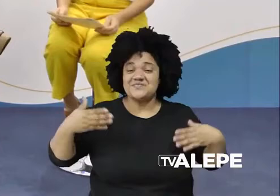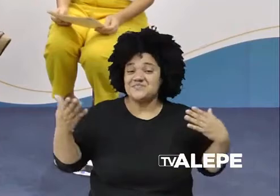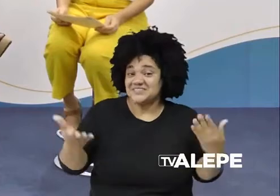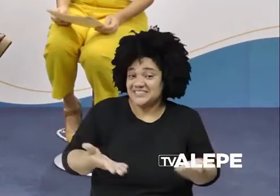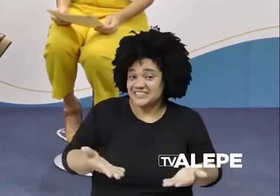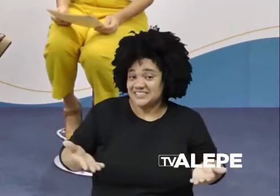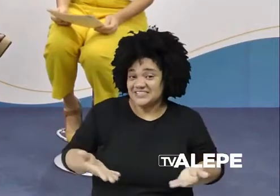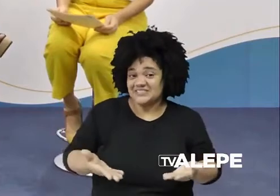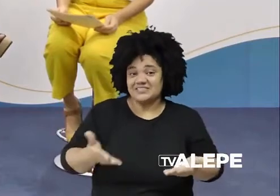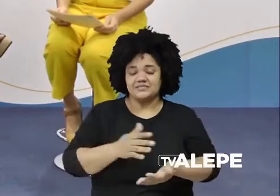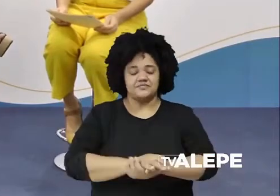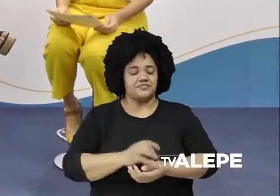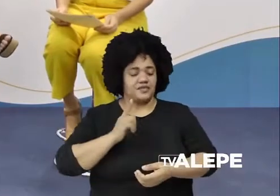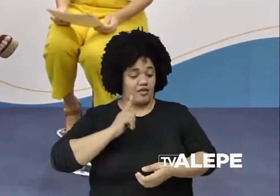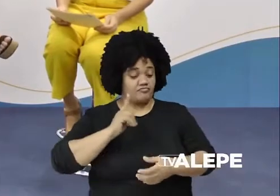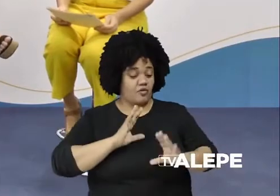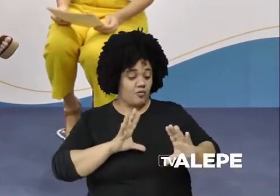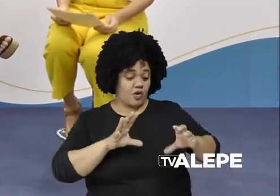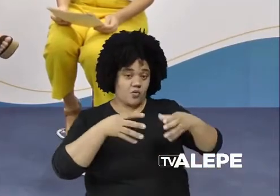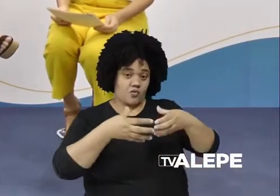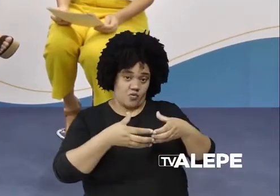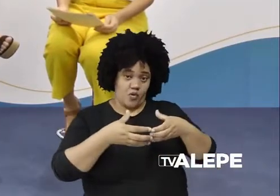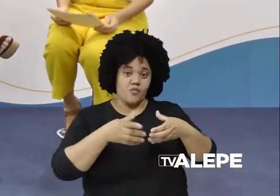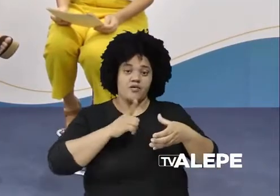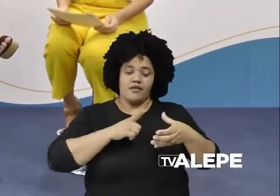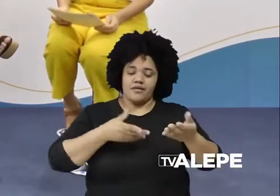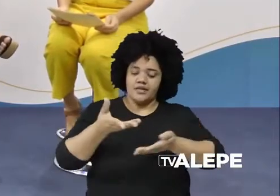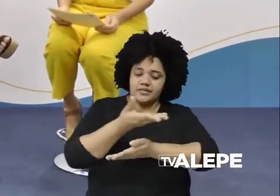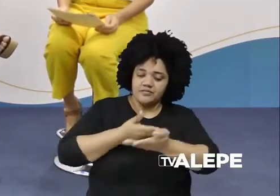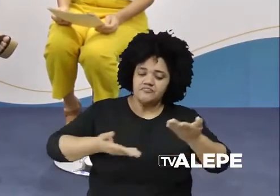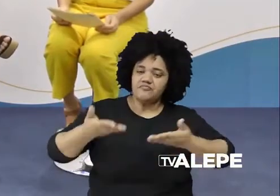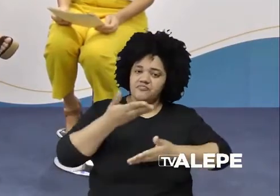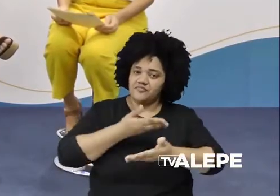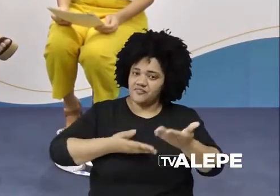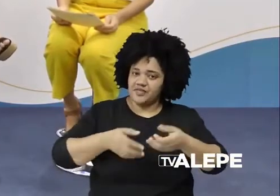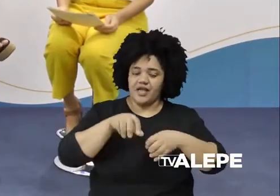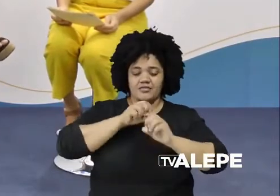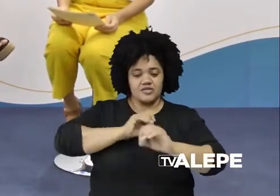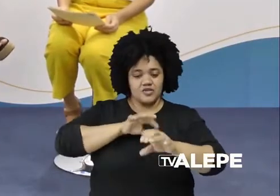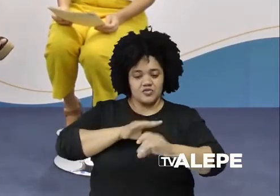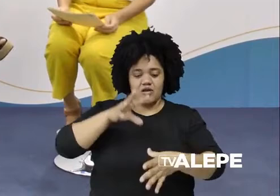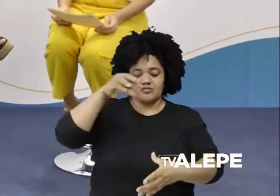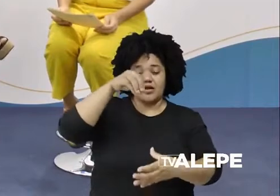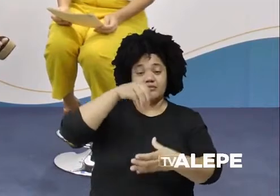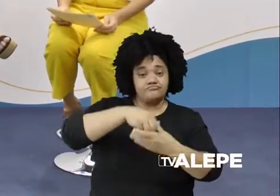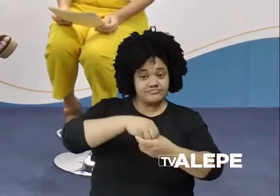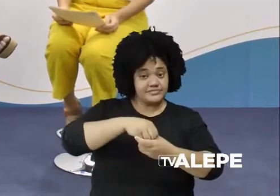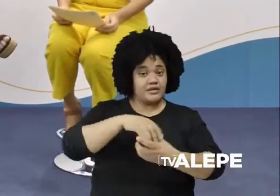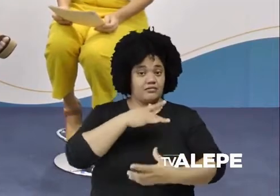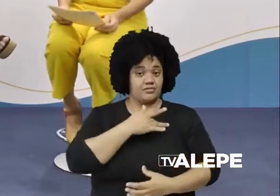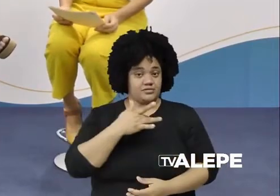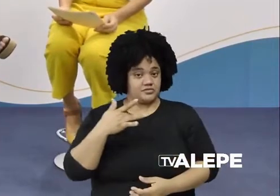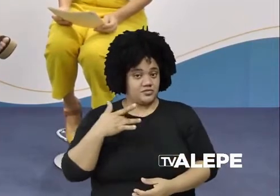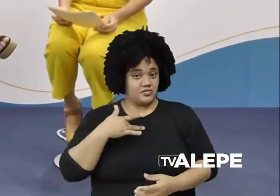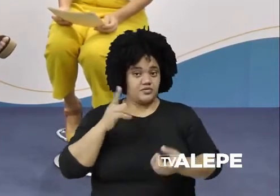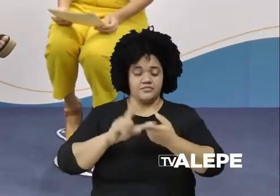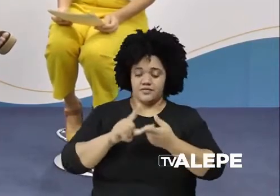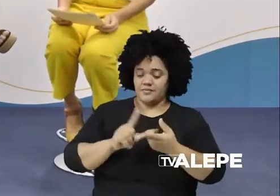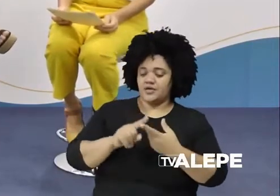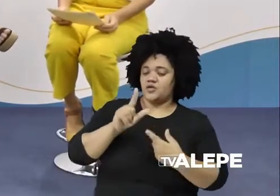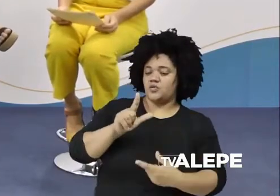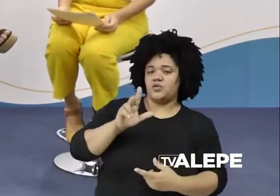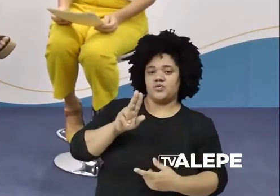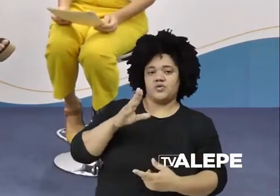vocês. Eu faço parte da equipe de teleeducação do Núcleo de Telesaúde. E Luciane